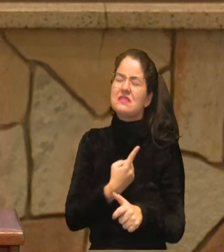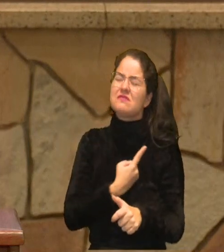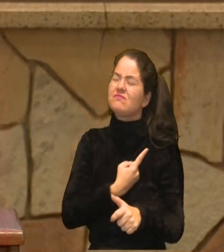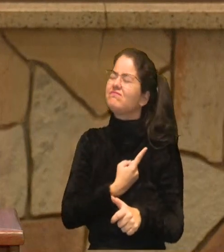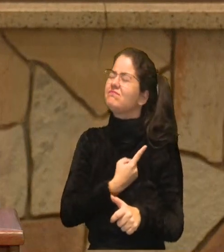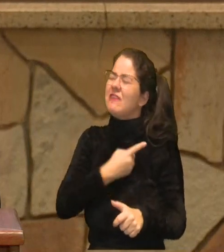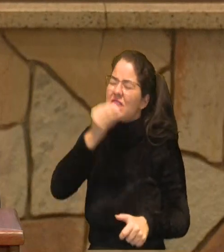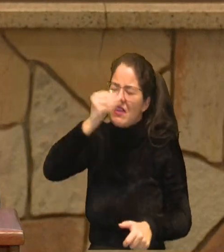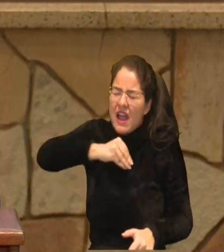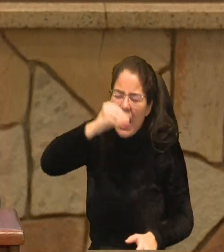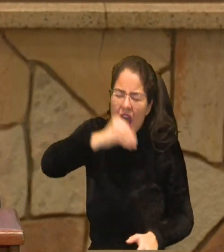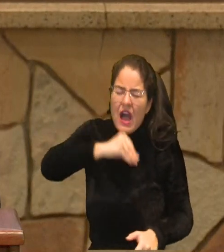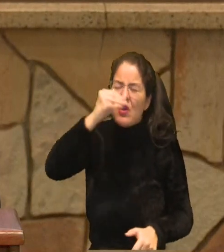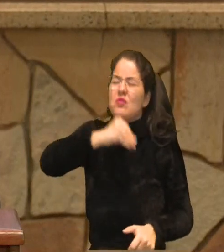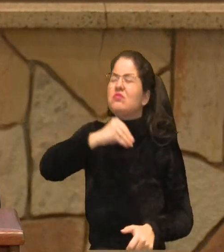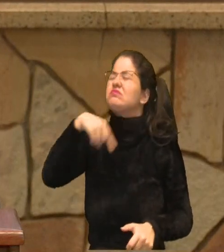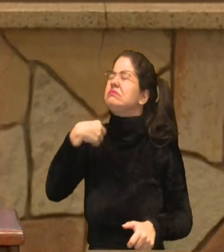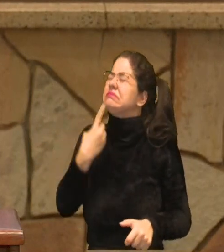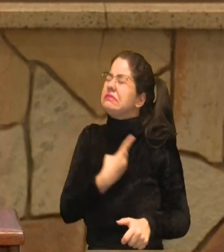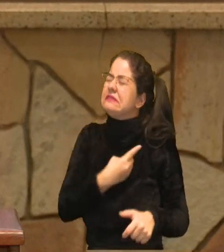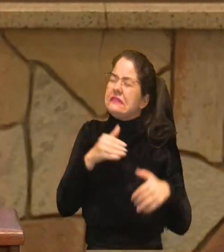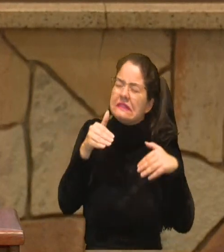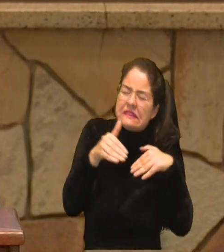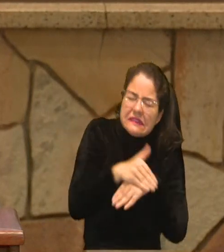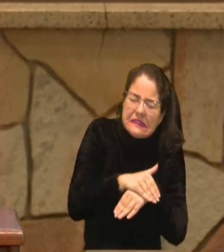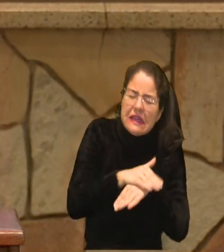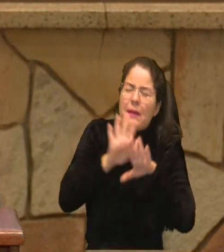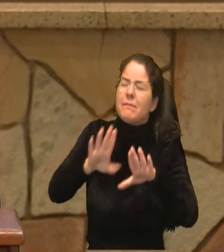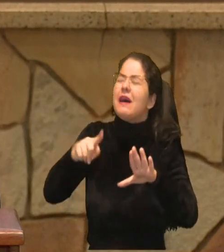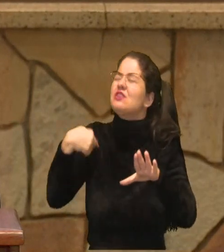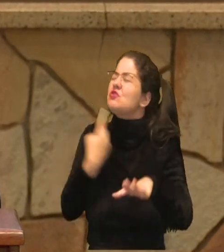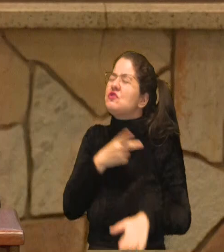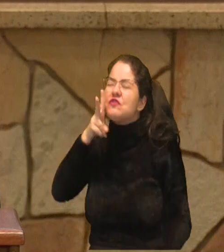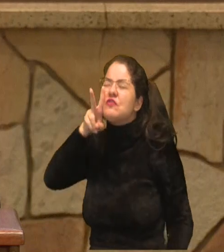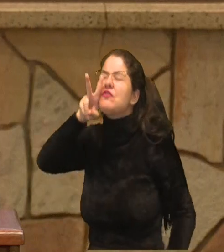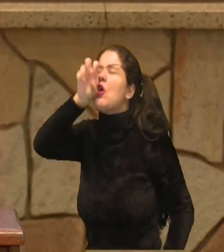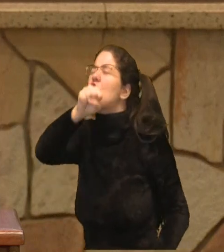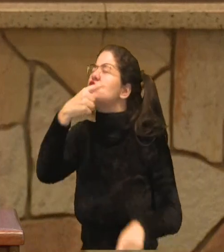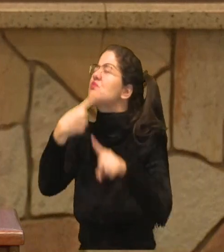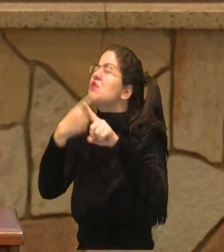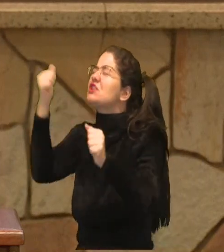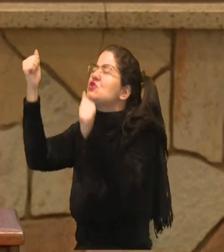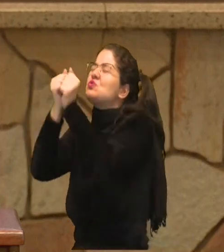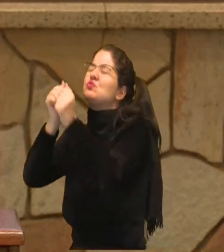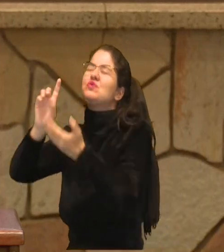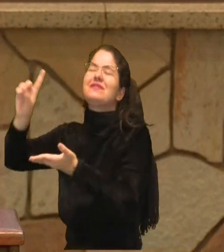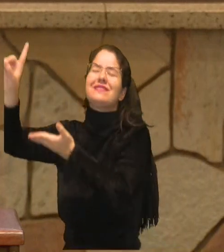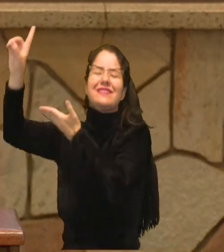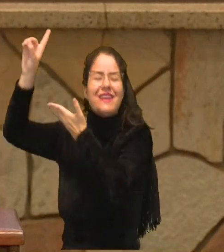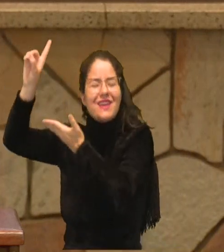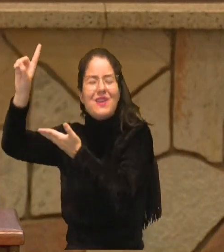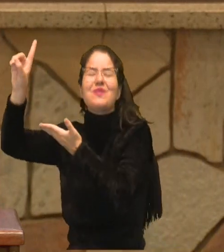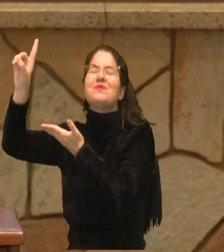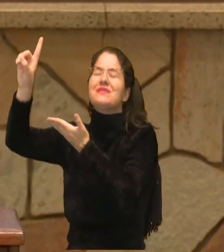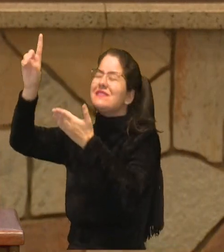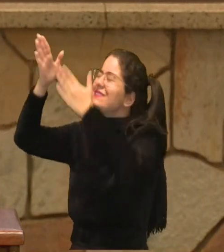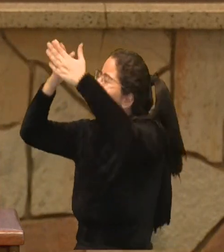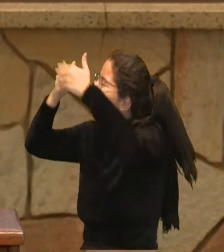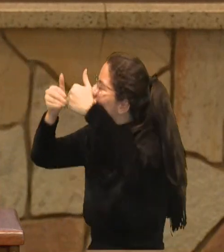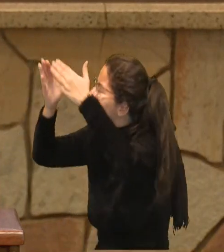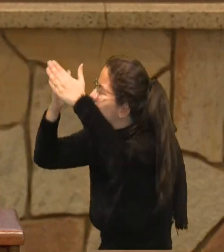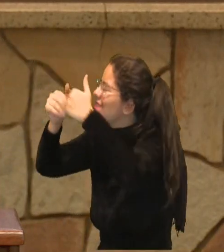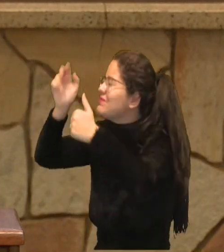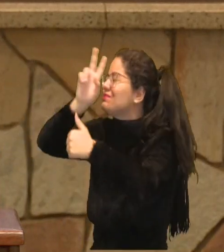criados pelo Senhor, filhos regenerados, Senhor Deus, por adoção em Cristo Jesus, clamam pelo Deus vivo